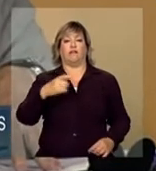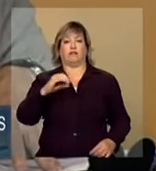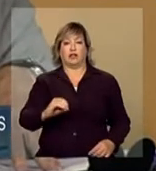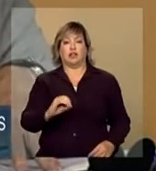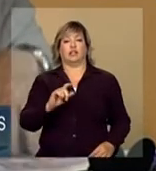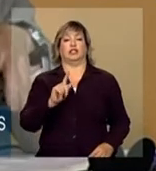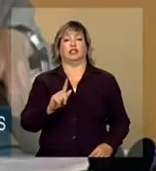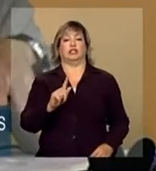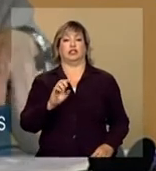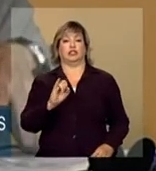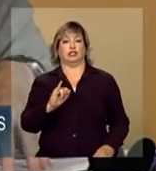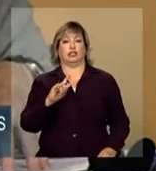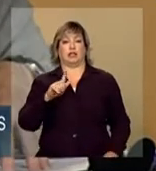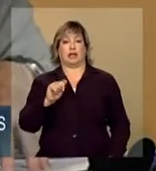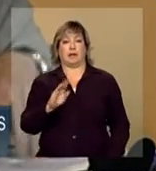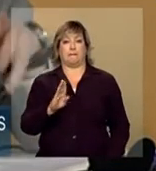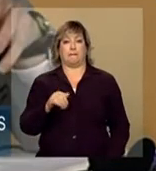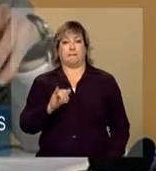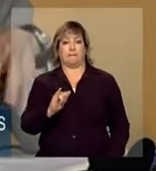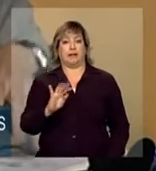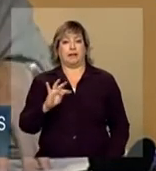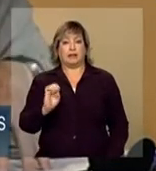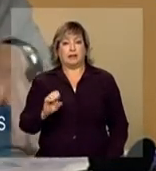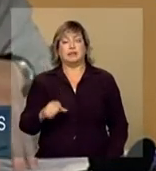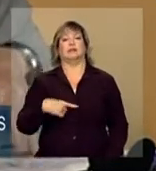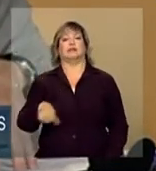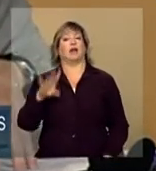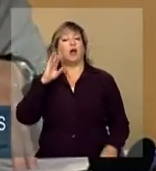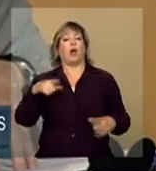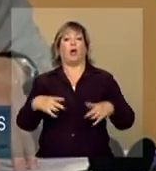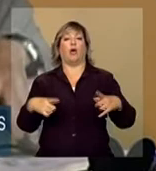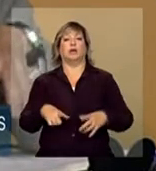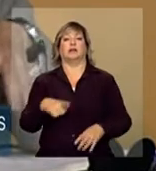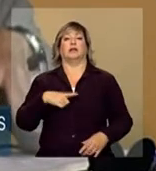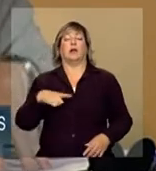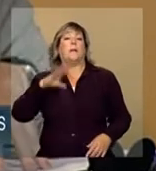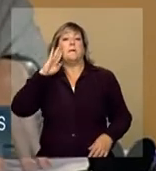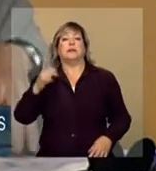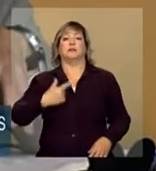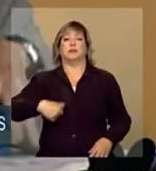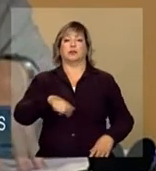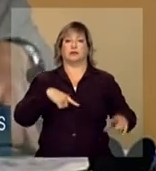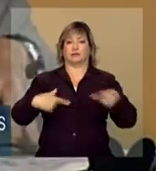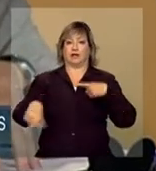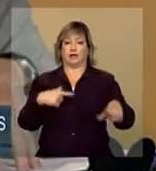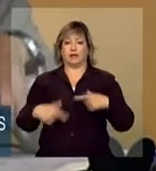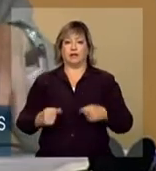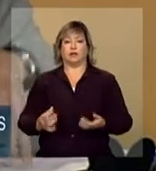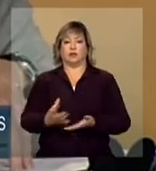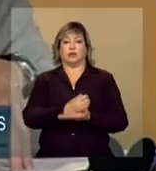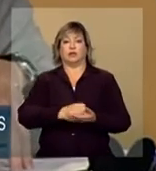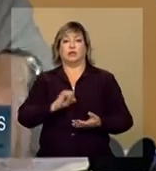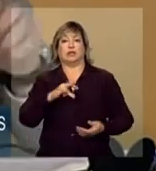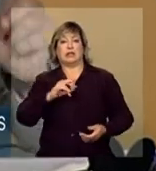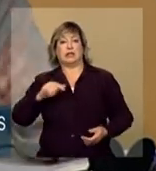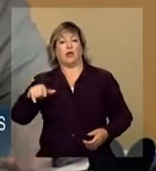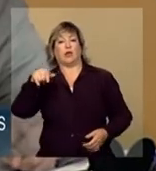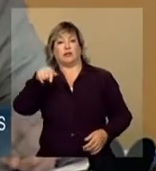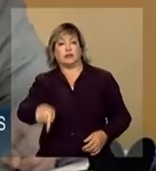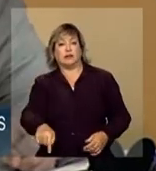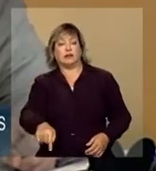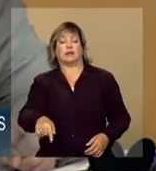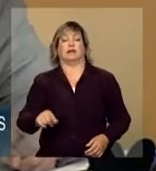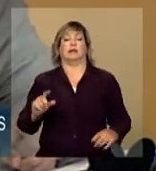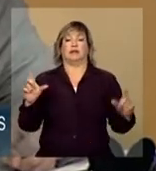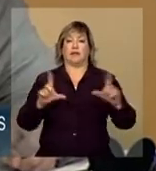gigabits, né, que é onde então é prestado o principal serviço nosso, que é a saída e o recolhimento do sinal de televisão para o centro